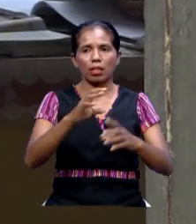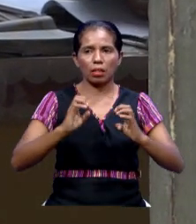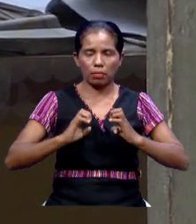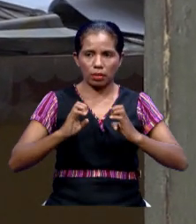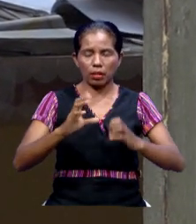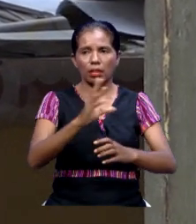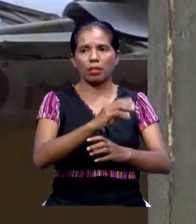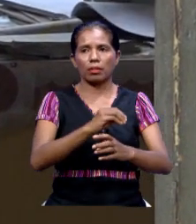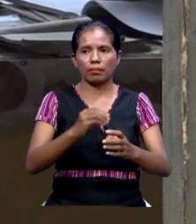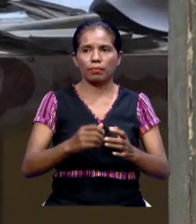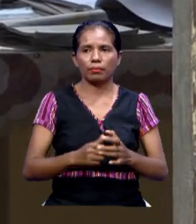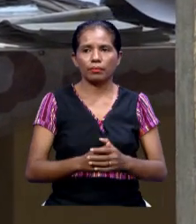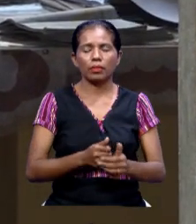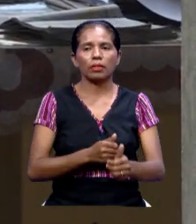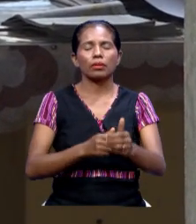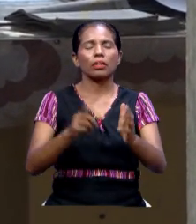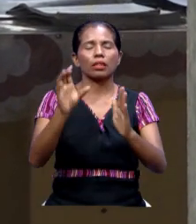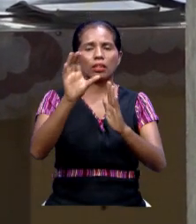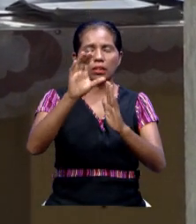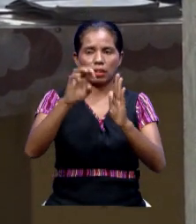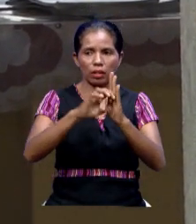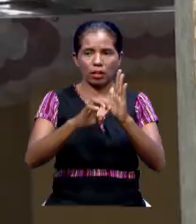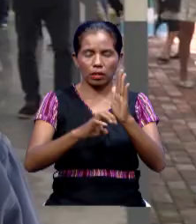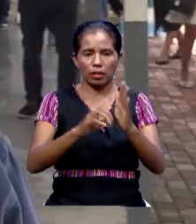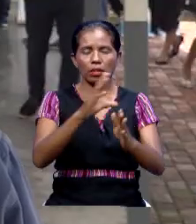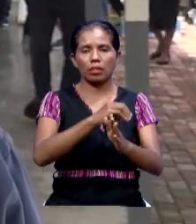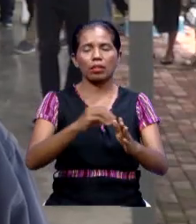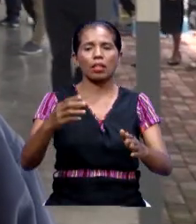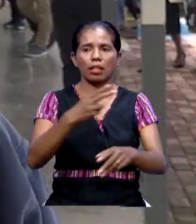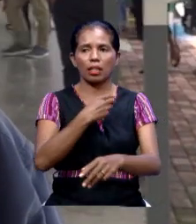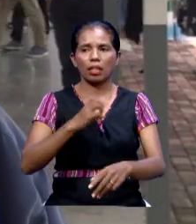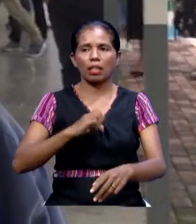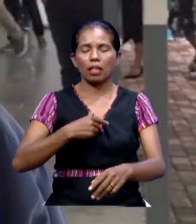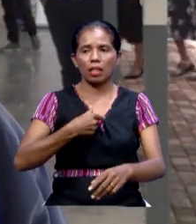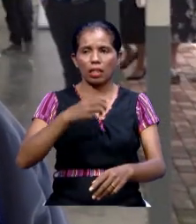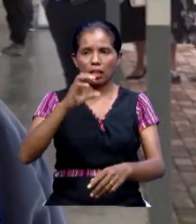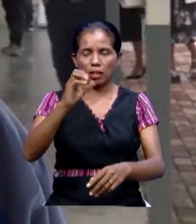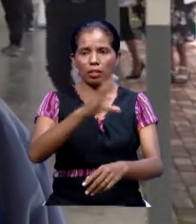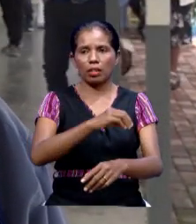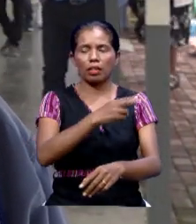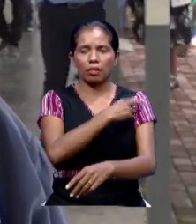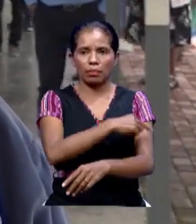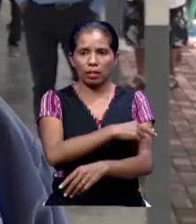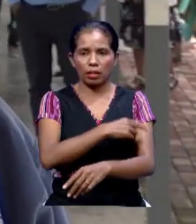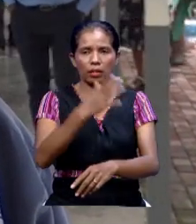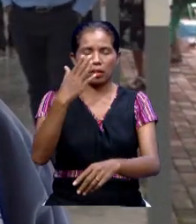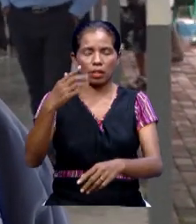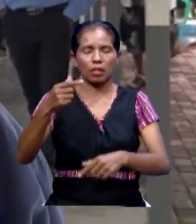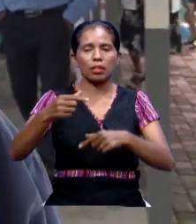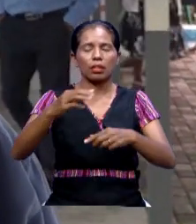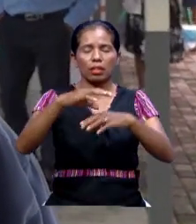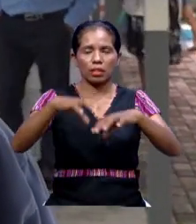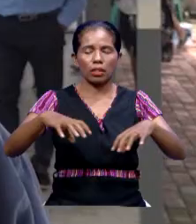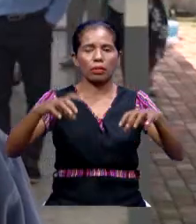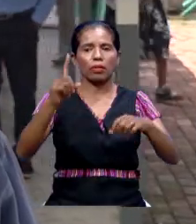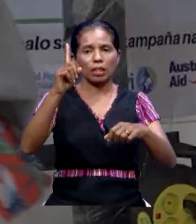no maternidade. Tirsefi Centro Saúde Internamento Glenu, José de Carvalho, Centro Saúde refere e a gerador ida nebe